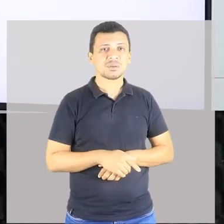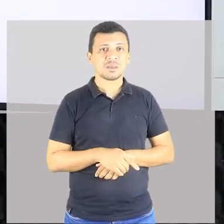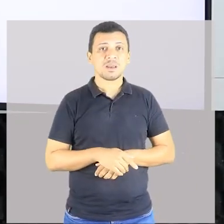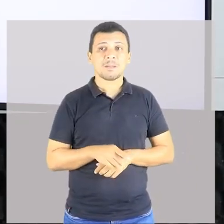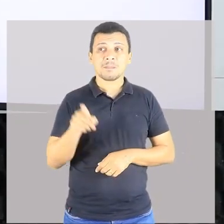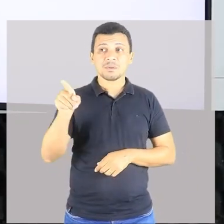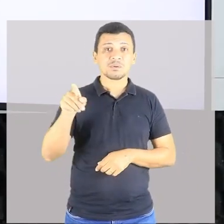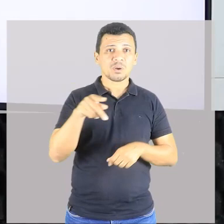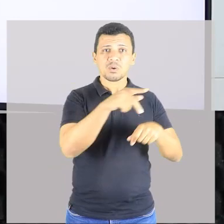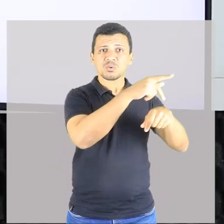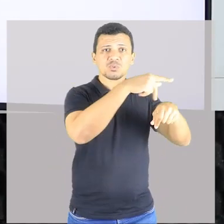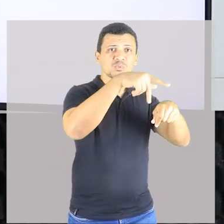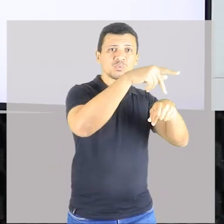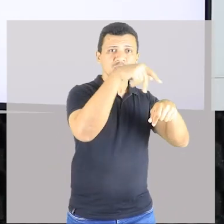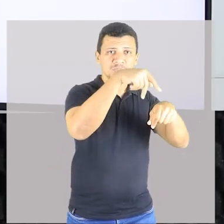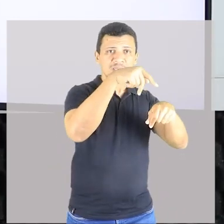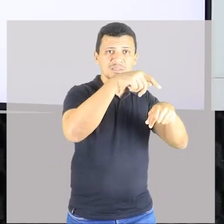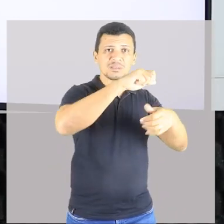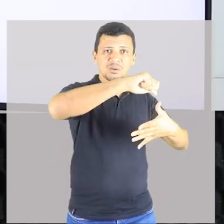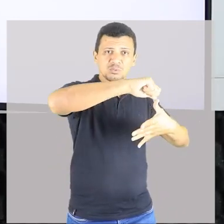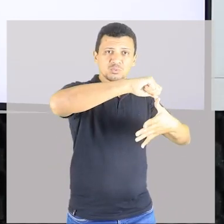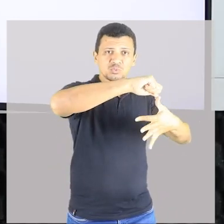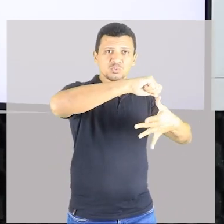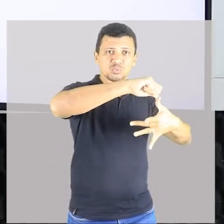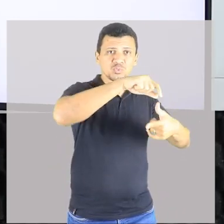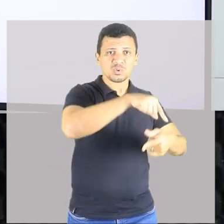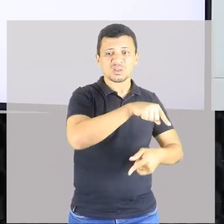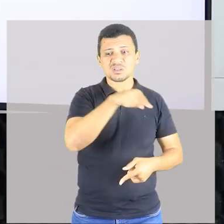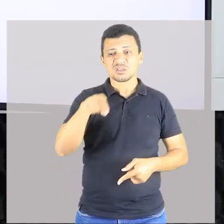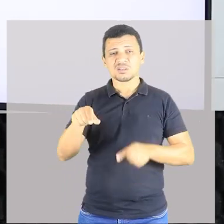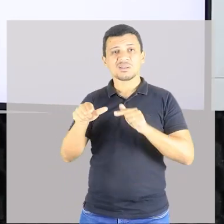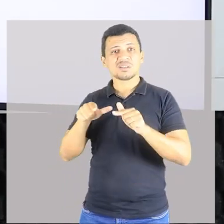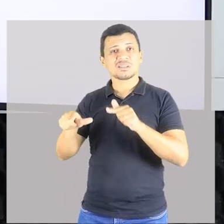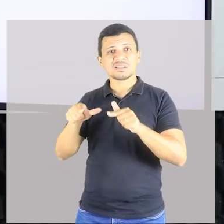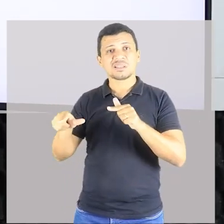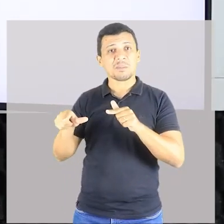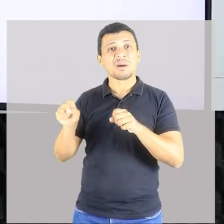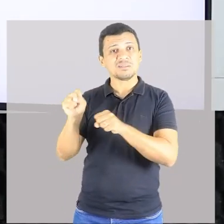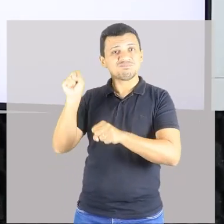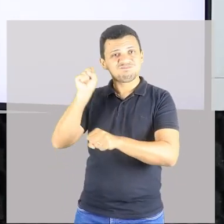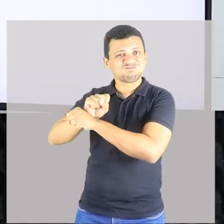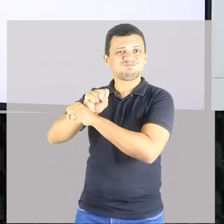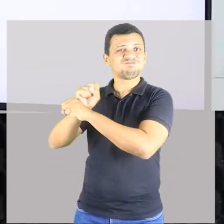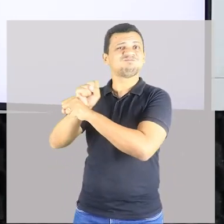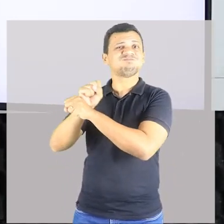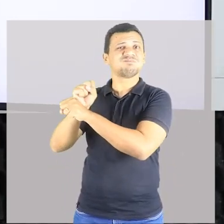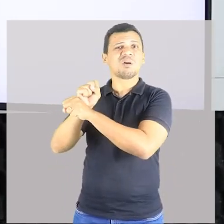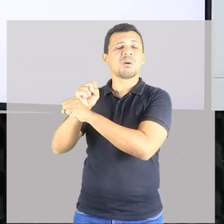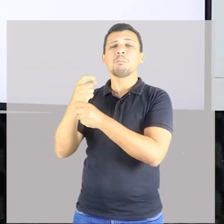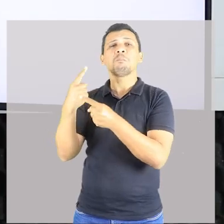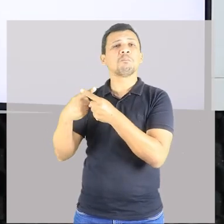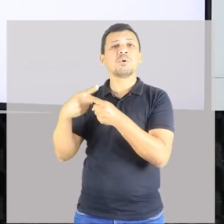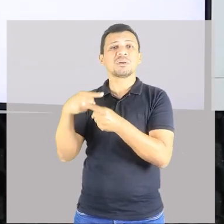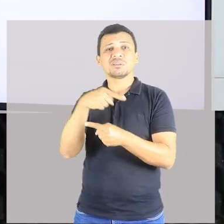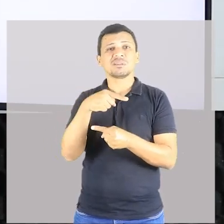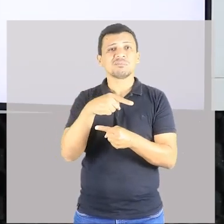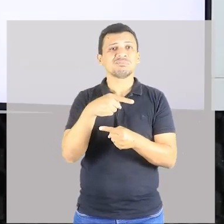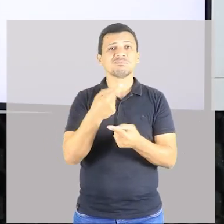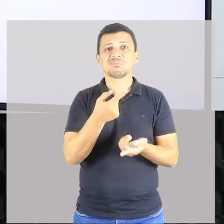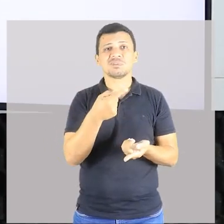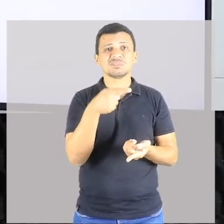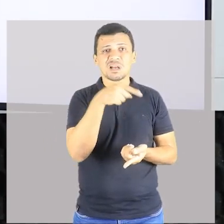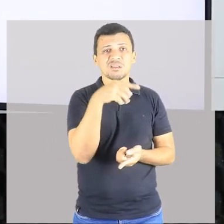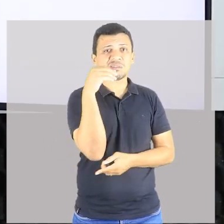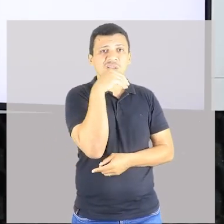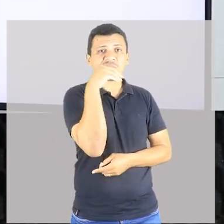outros países, principalmente aqui da América do Sul, e caem, por exemplo, em trabalhos análogos à escravidão, né, porque são pessoas que estão vulneráveis nos seus países